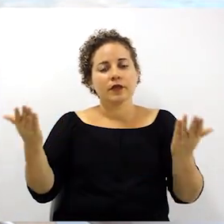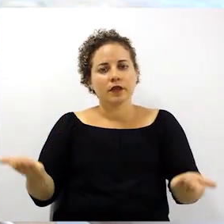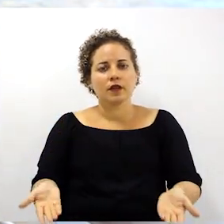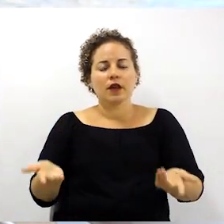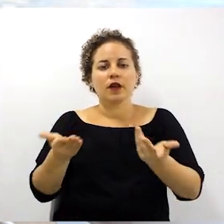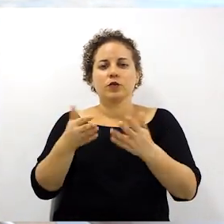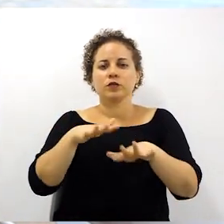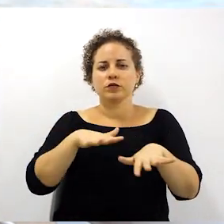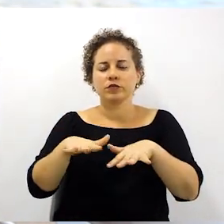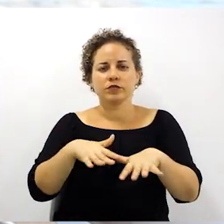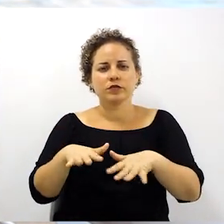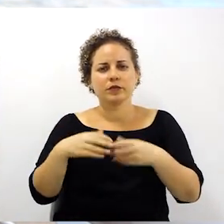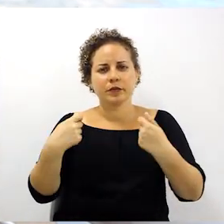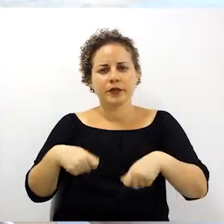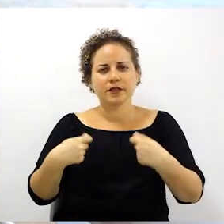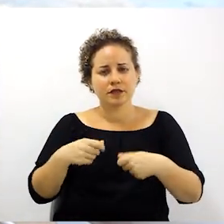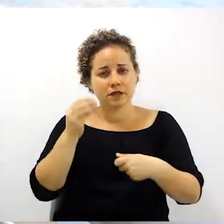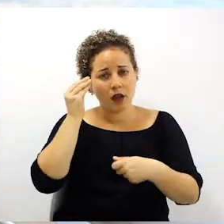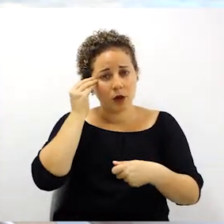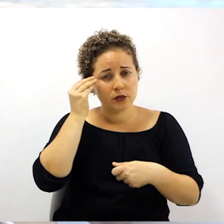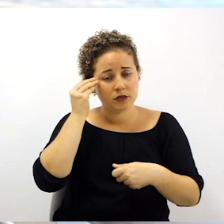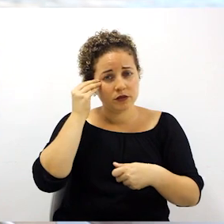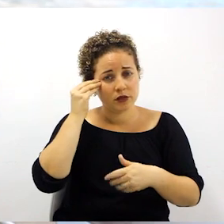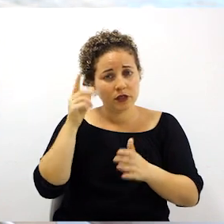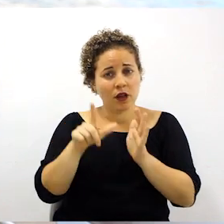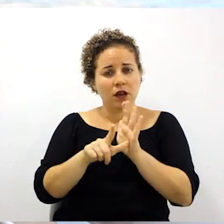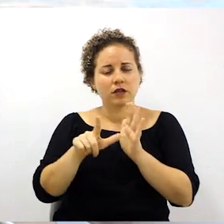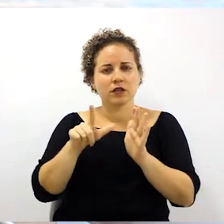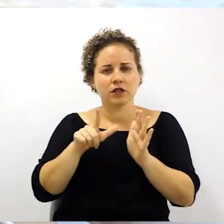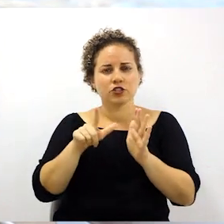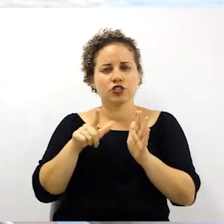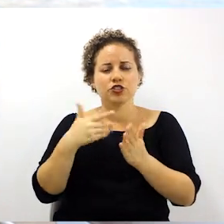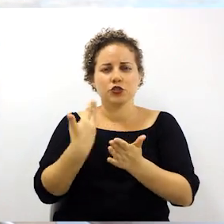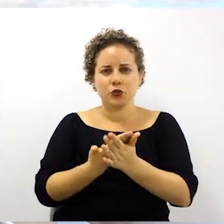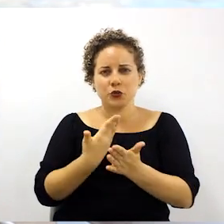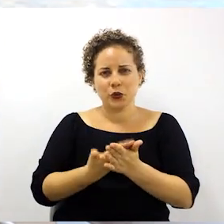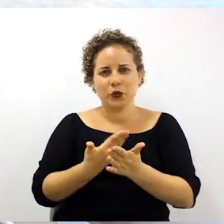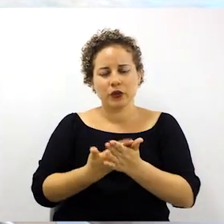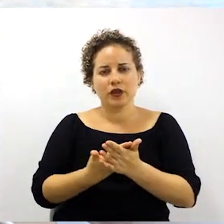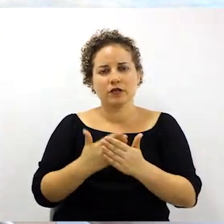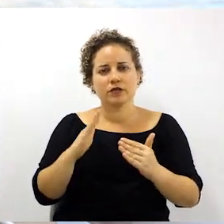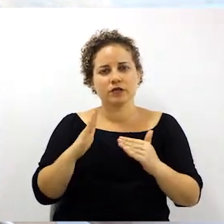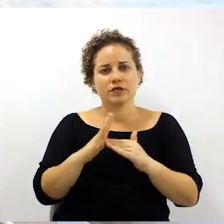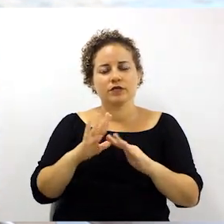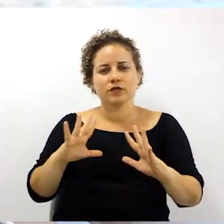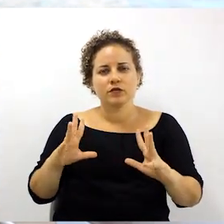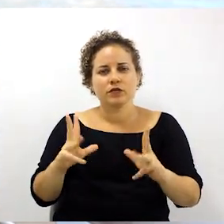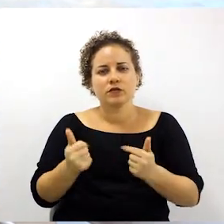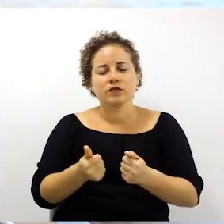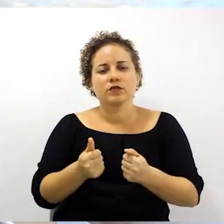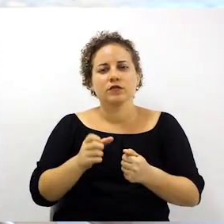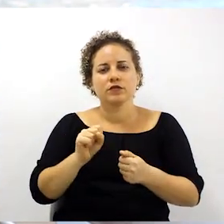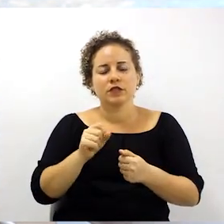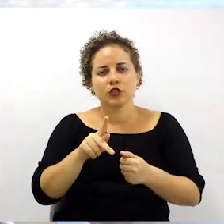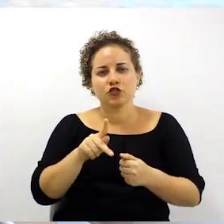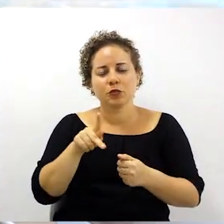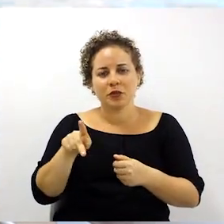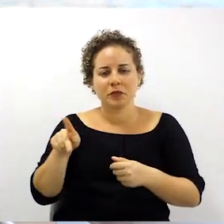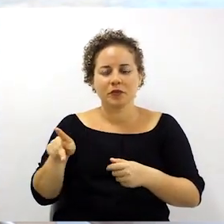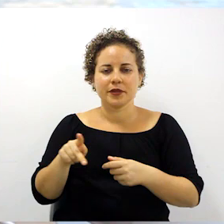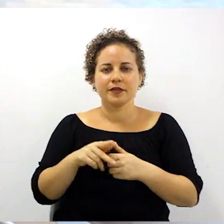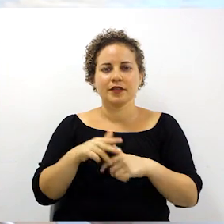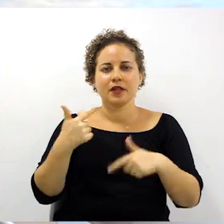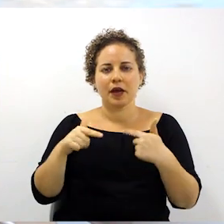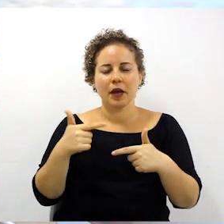de dimensionamento deve ser muito bem observada quando você for dimensionar o SESTP no trabalho